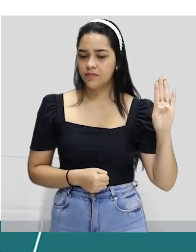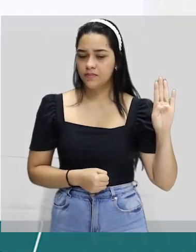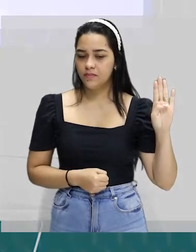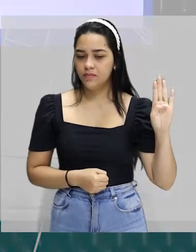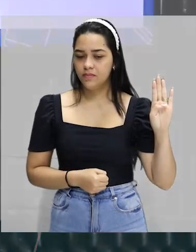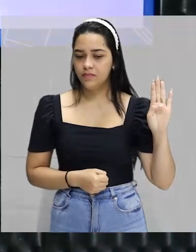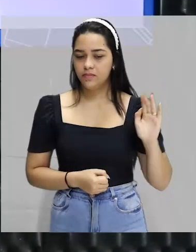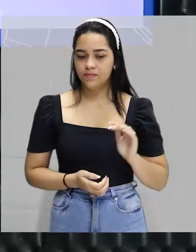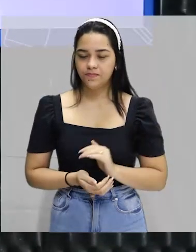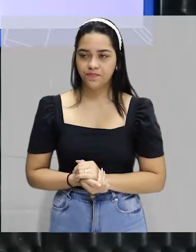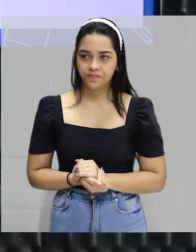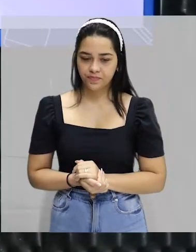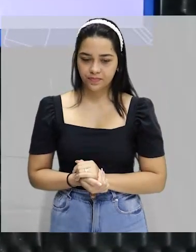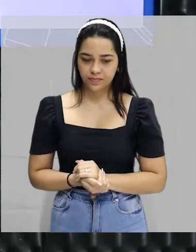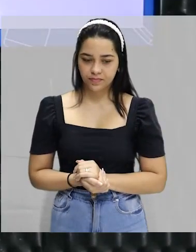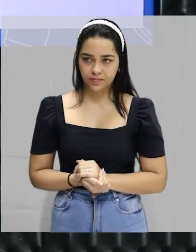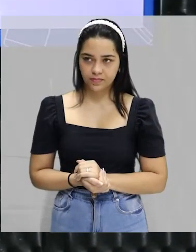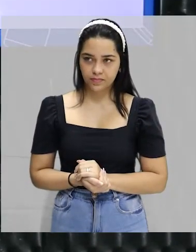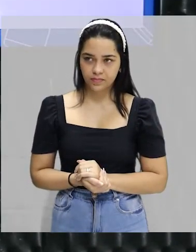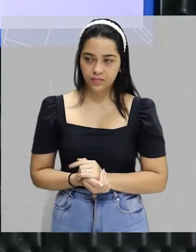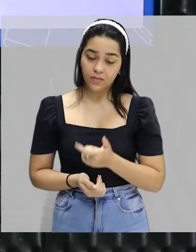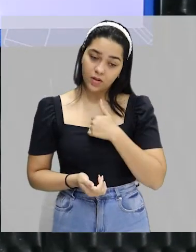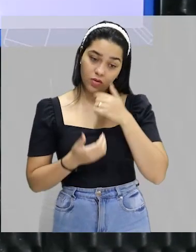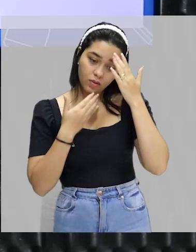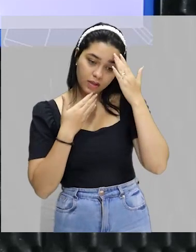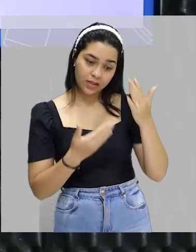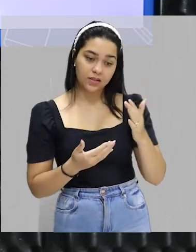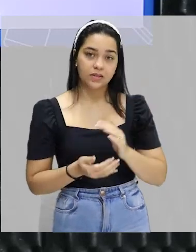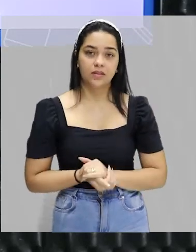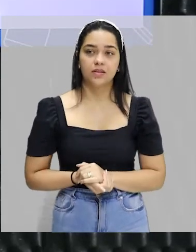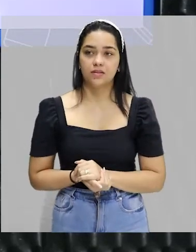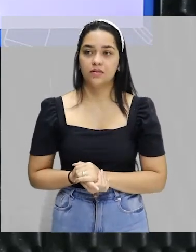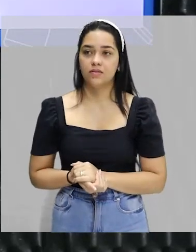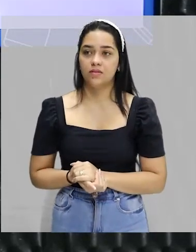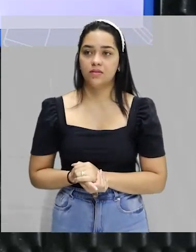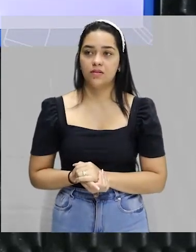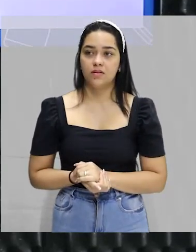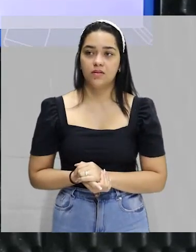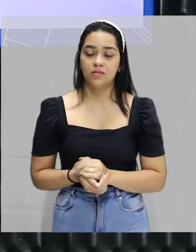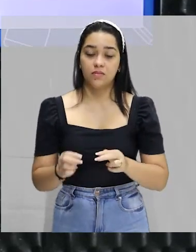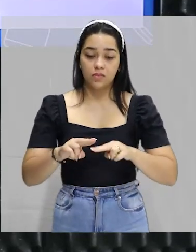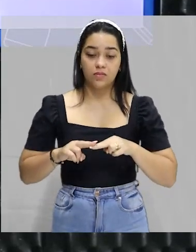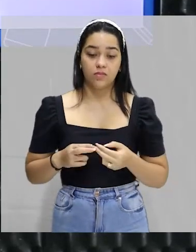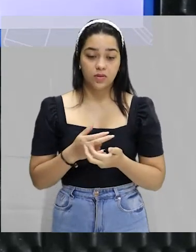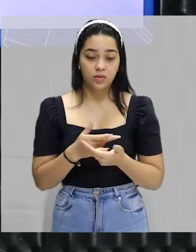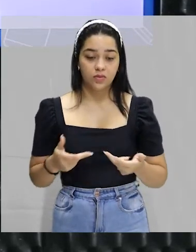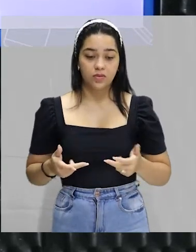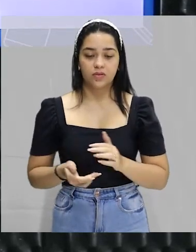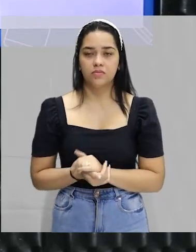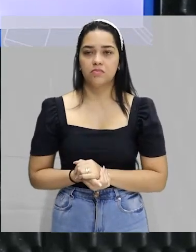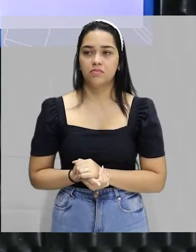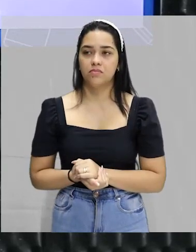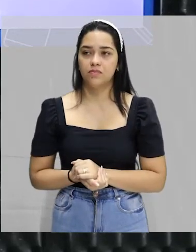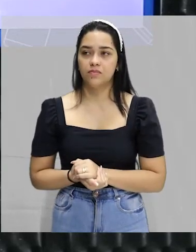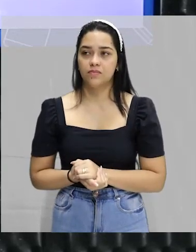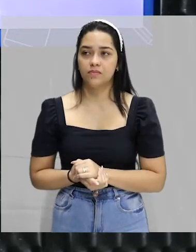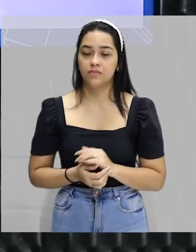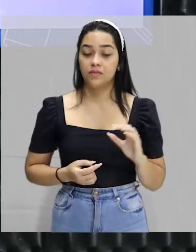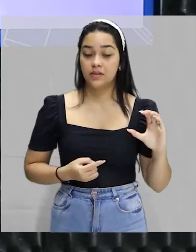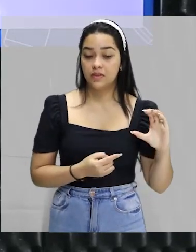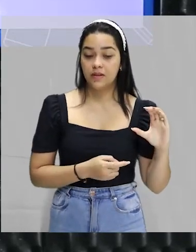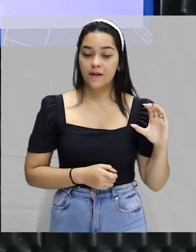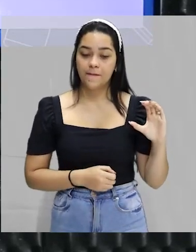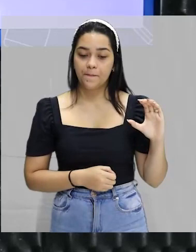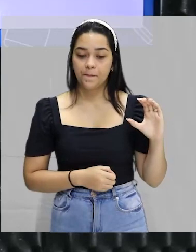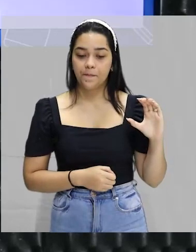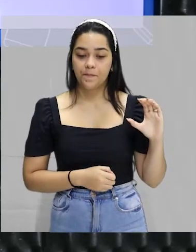Agradeço-lhe pelo livro. Eu estou agradecendo a alguém por alguma coisa. Fica ligado aí. O espaço